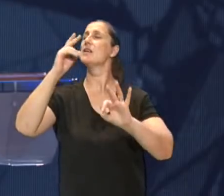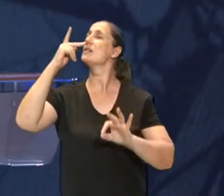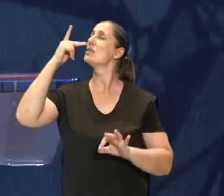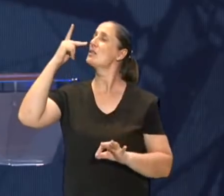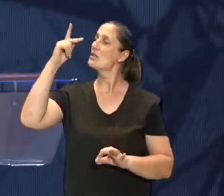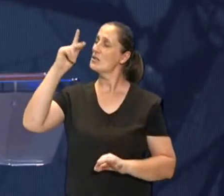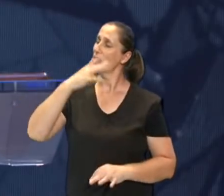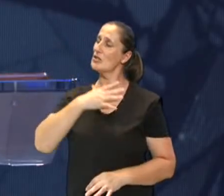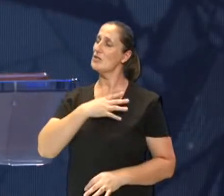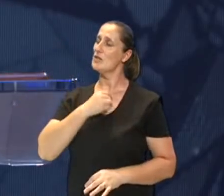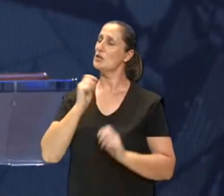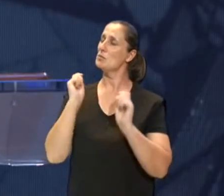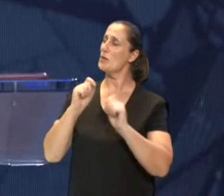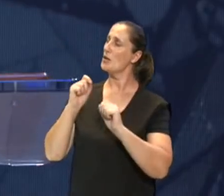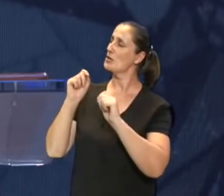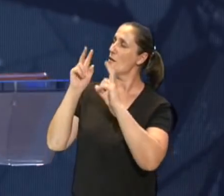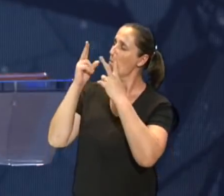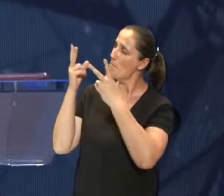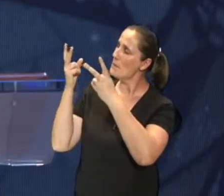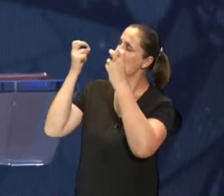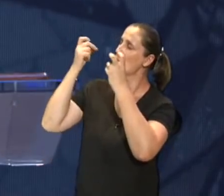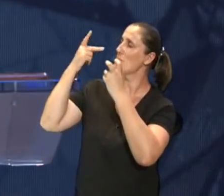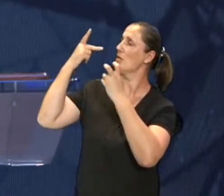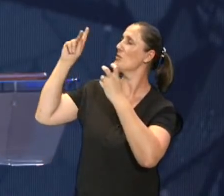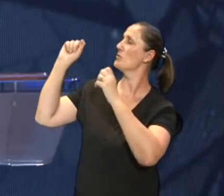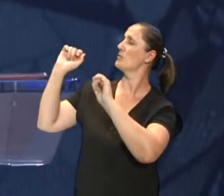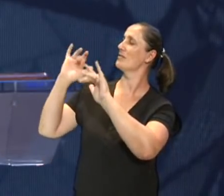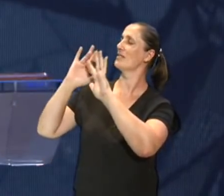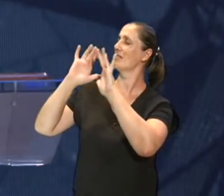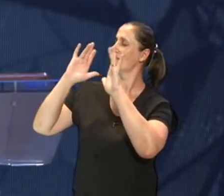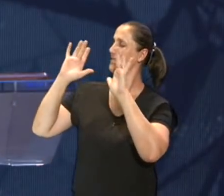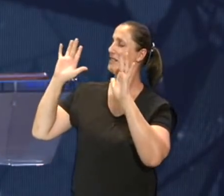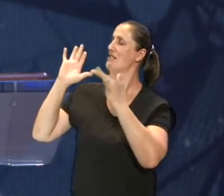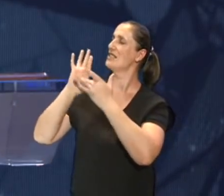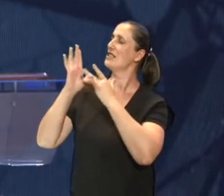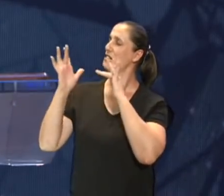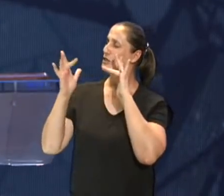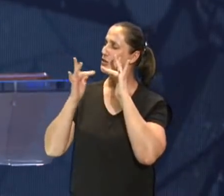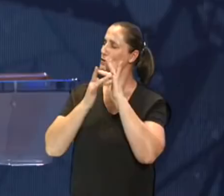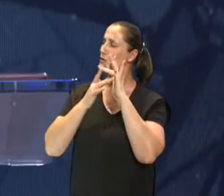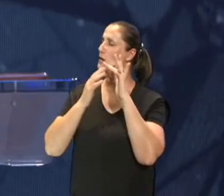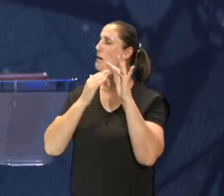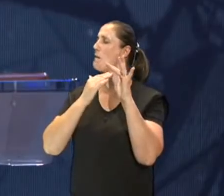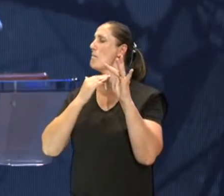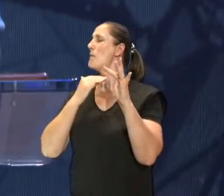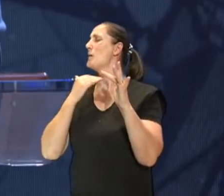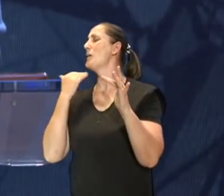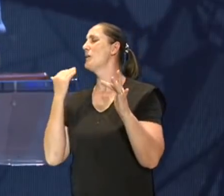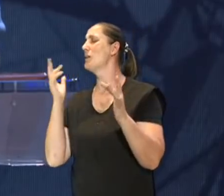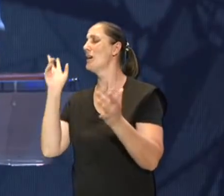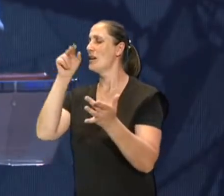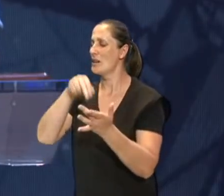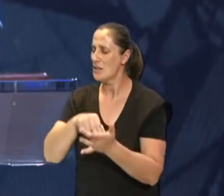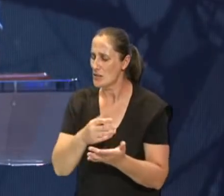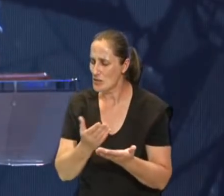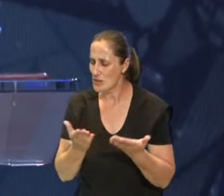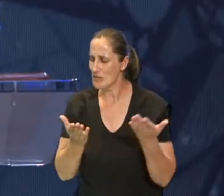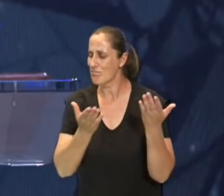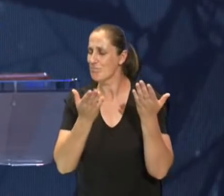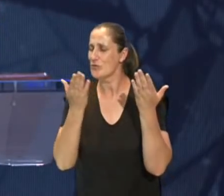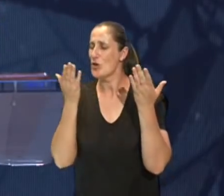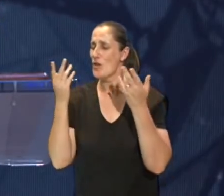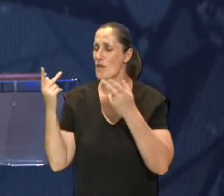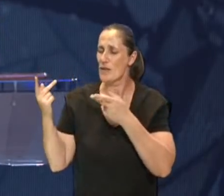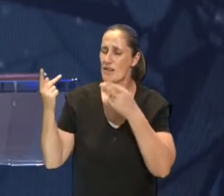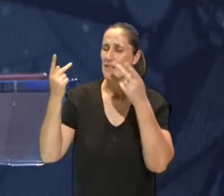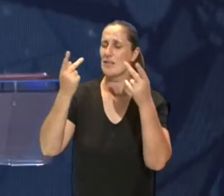ver a glória daquele que é eterno. Ah, Jesus, tu que morreste e ressuscitaste por nós na cruz, visita o